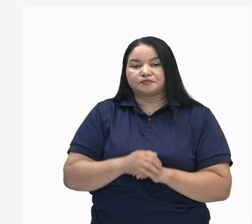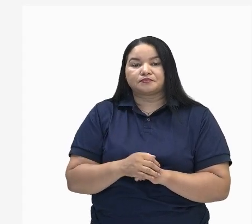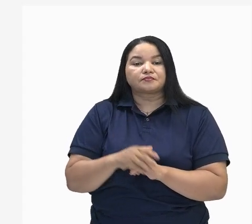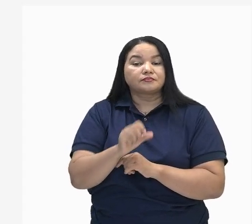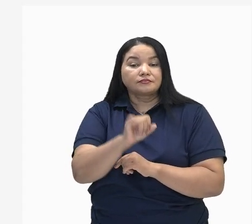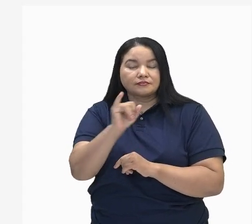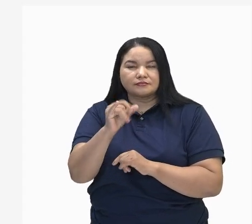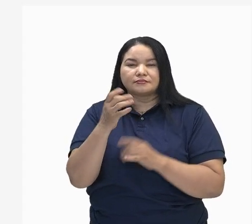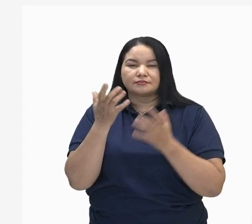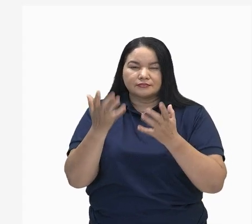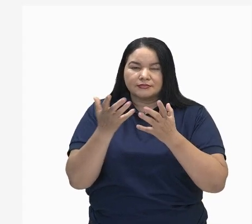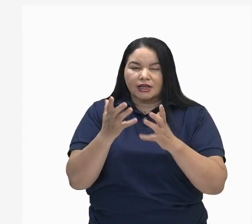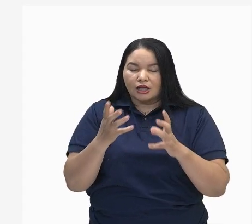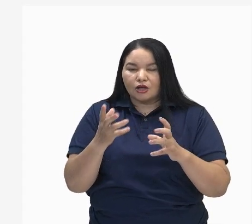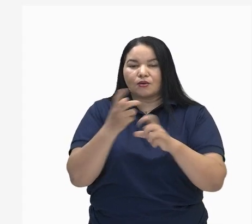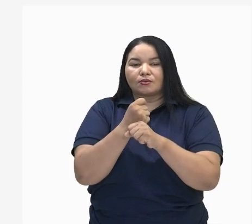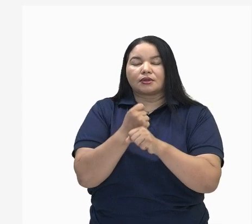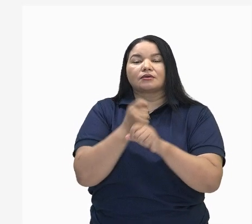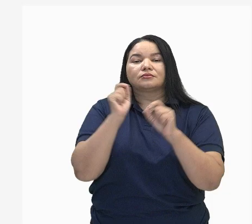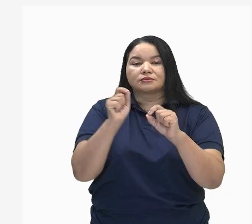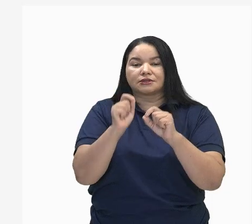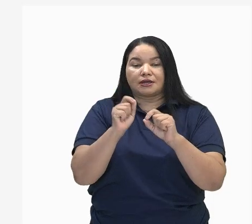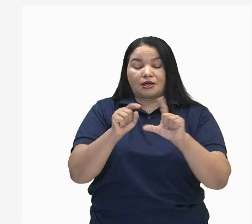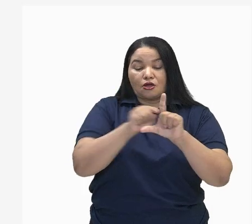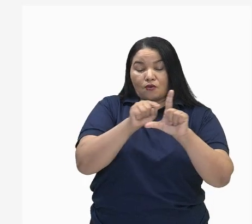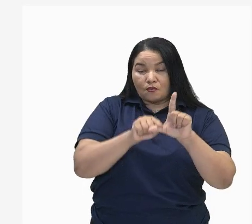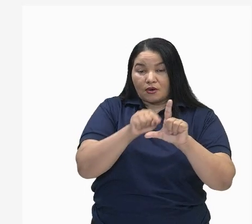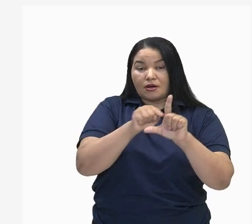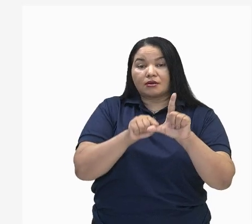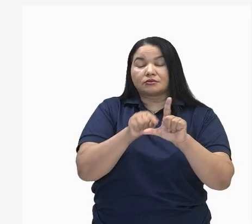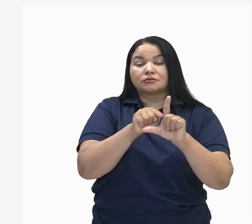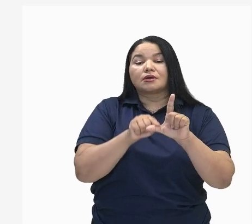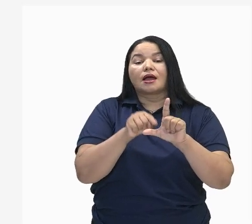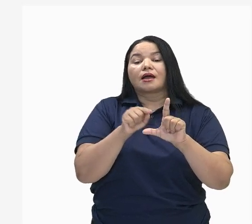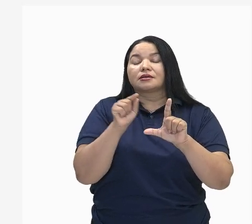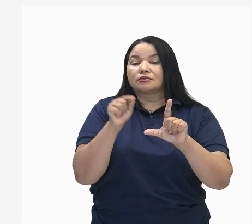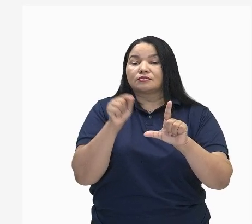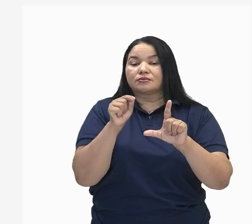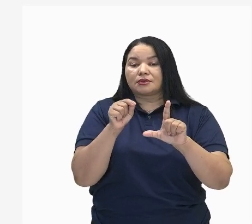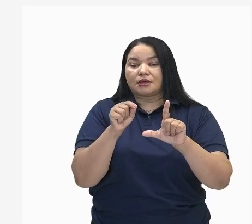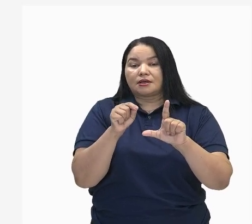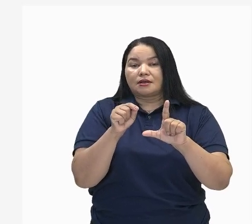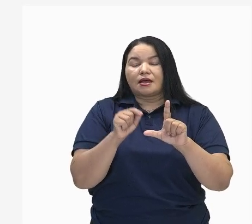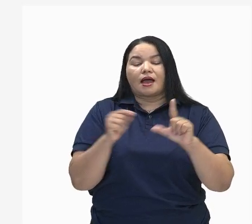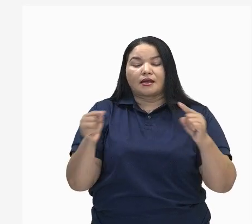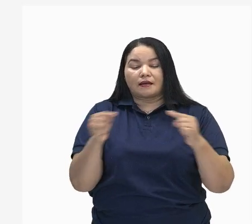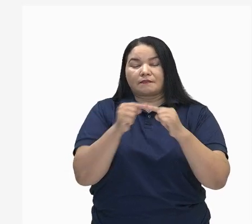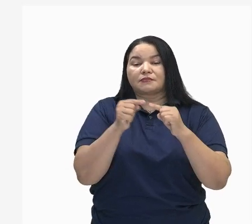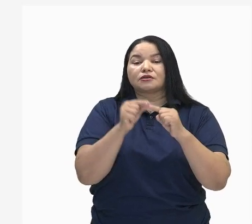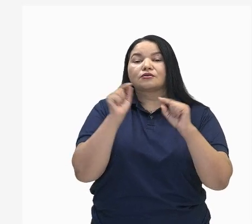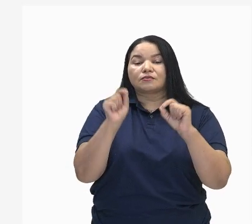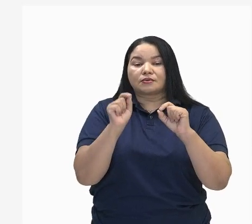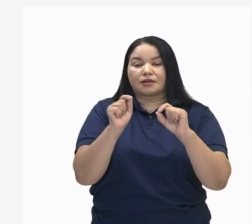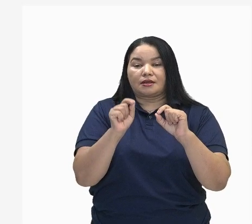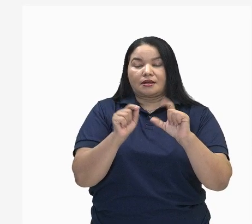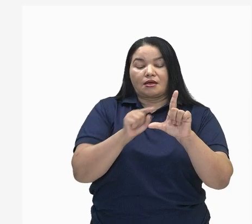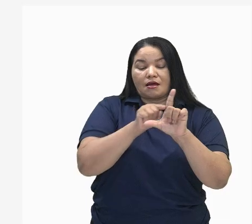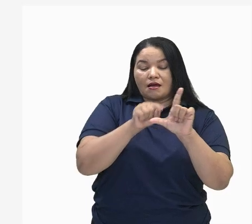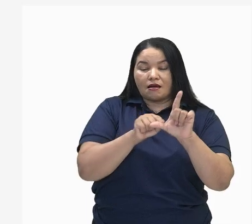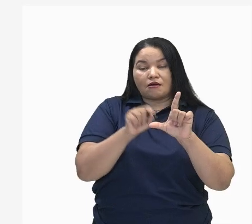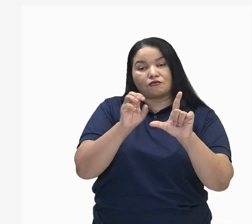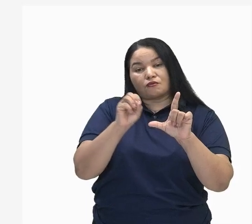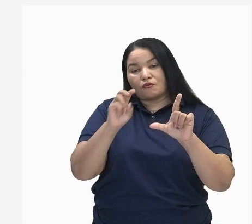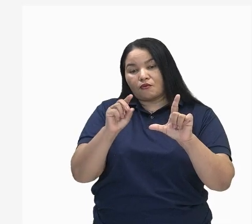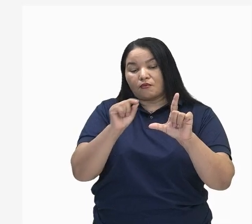quero calcular a angulação, então eu faço a correspondência de ângulo para porcentagem, tá? Uma